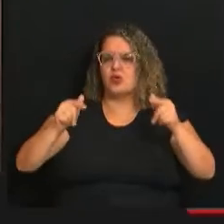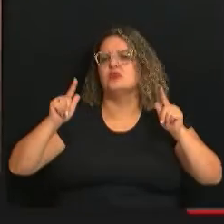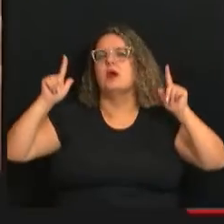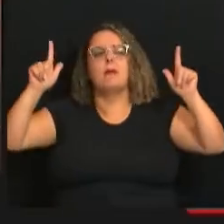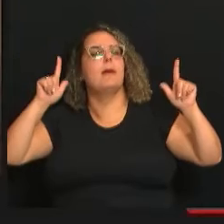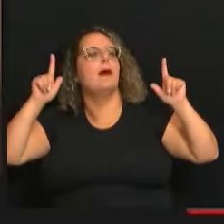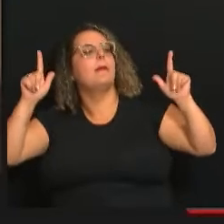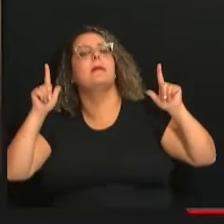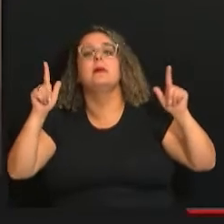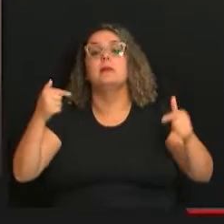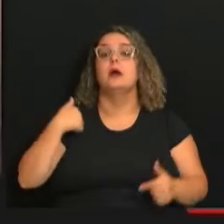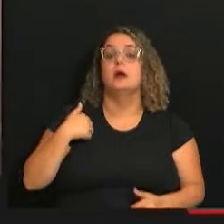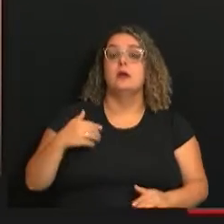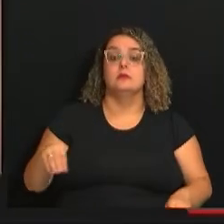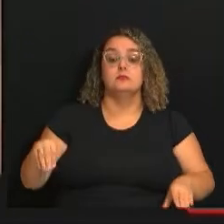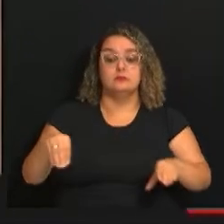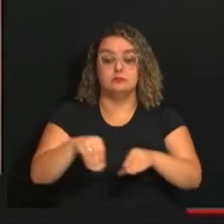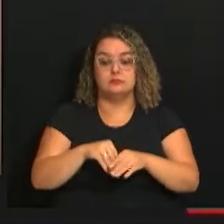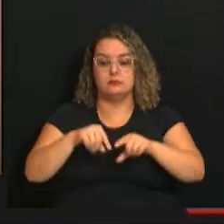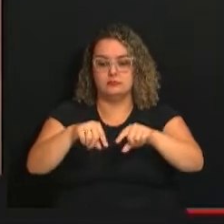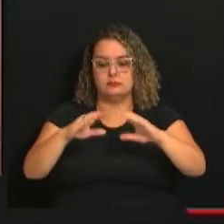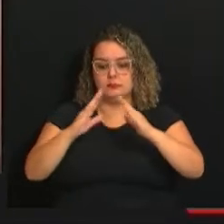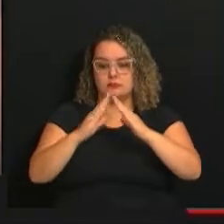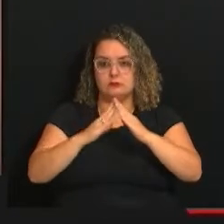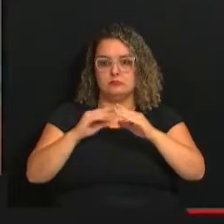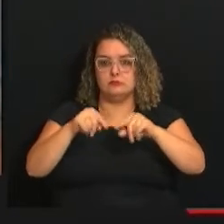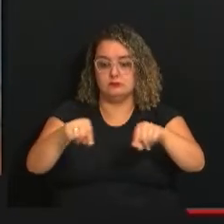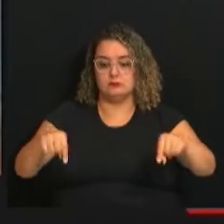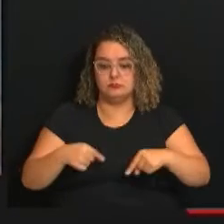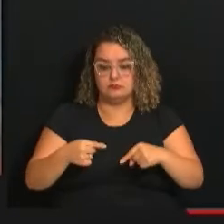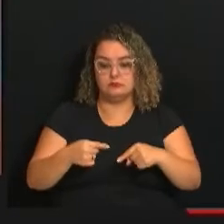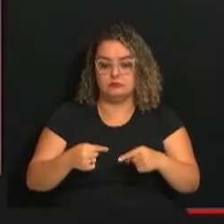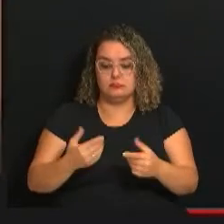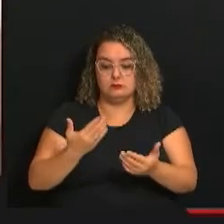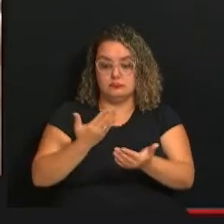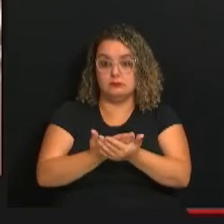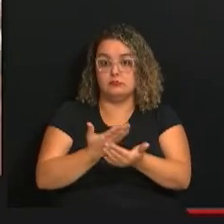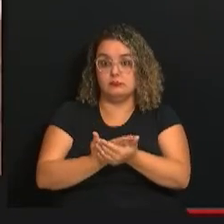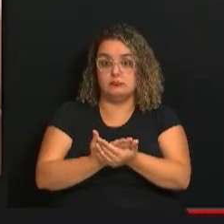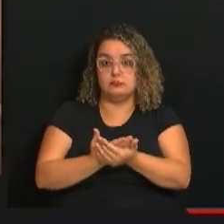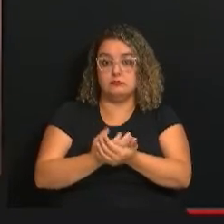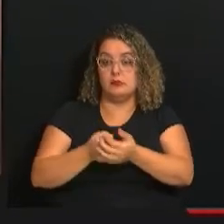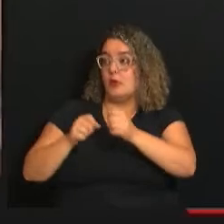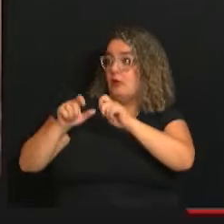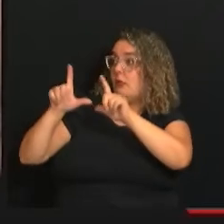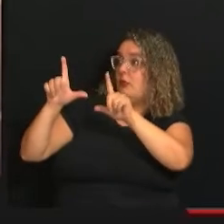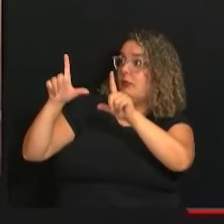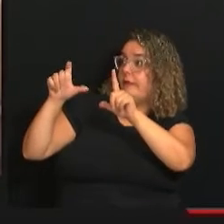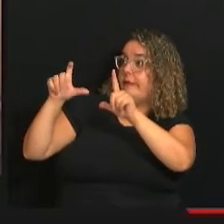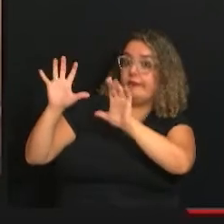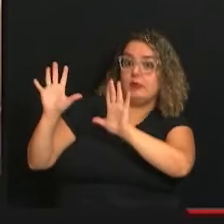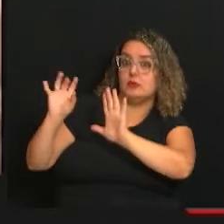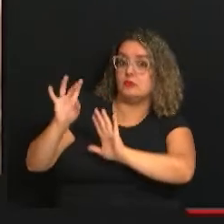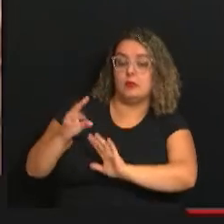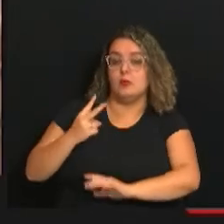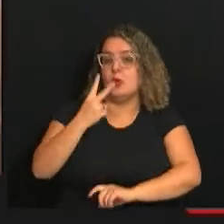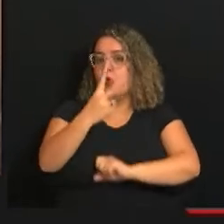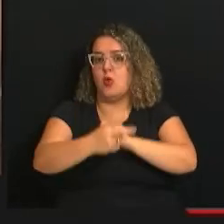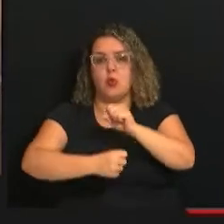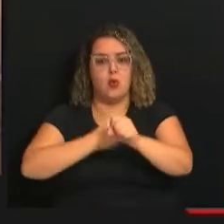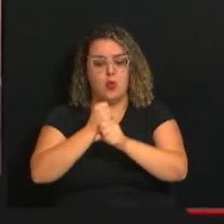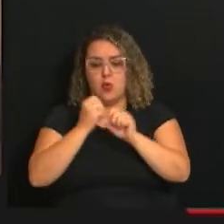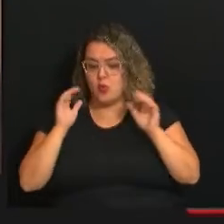de juízes no geral, juízes e juízas. As pessoas têm uma ideia de que juiz trabalha